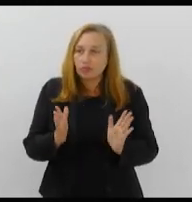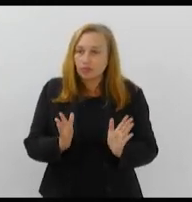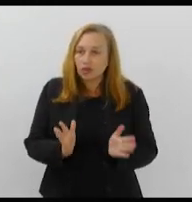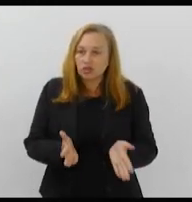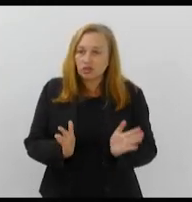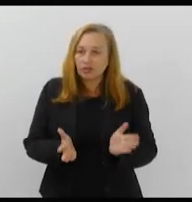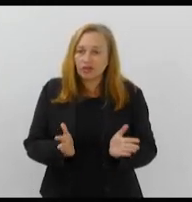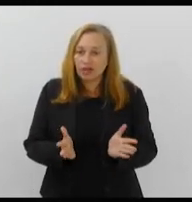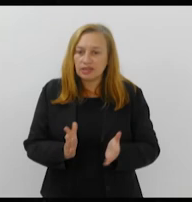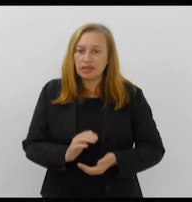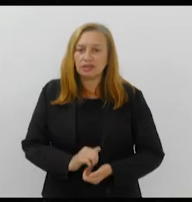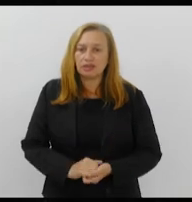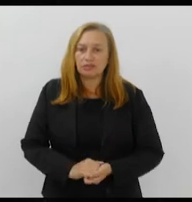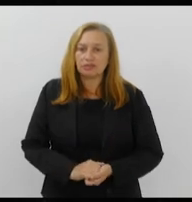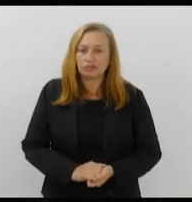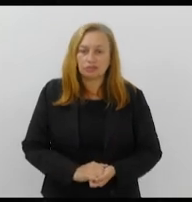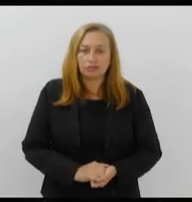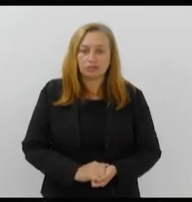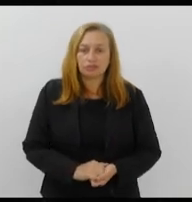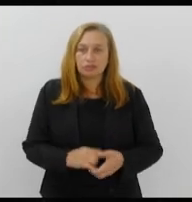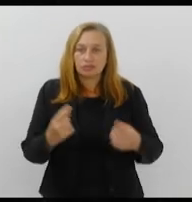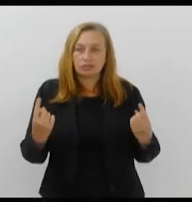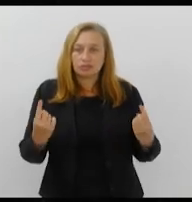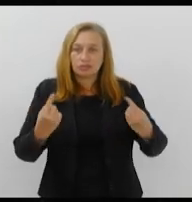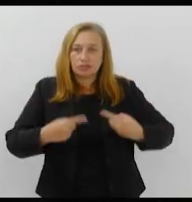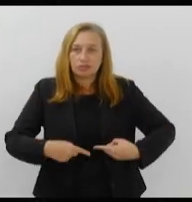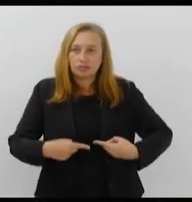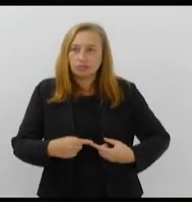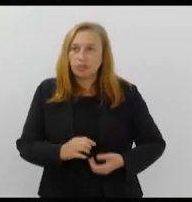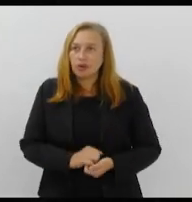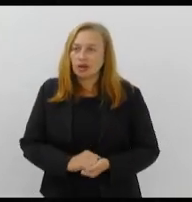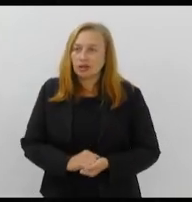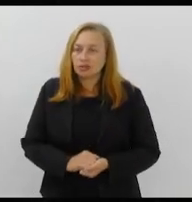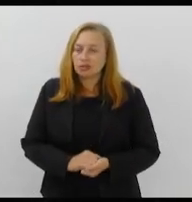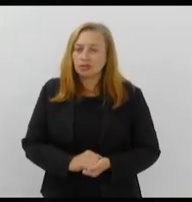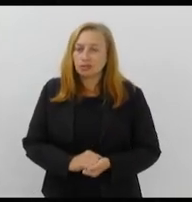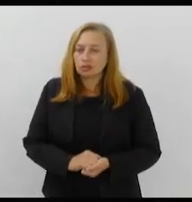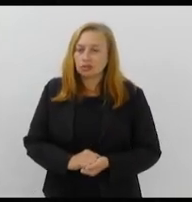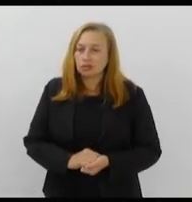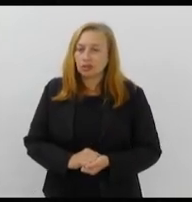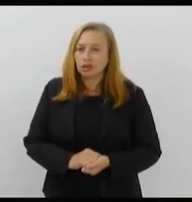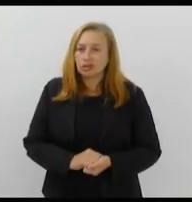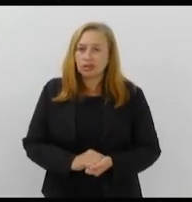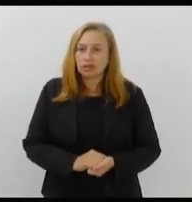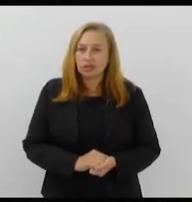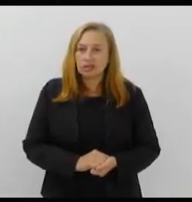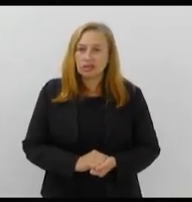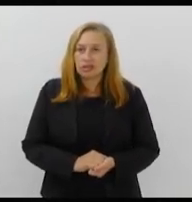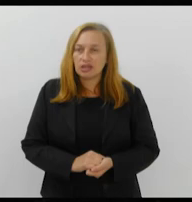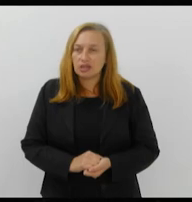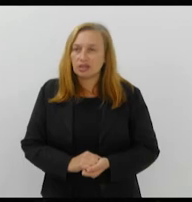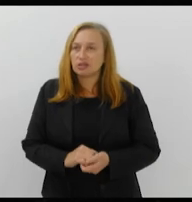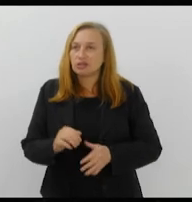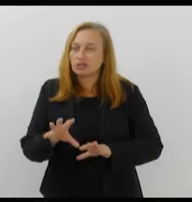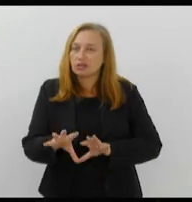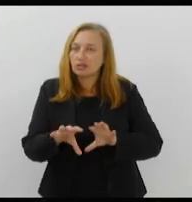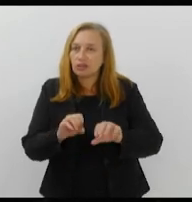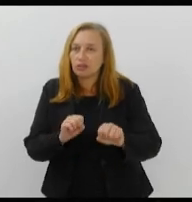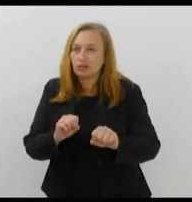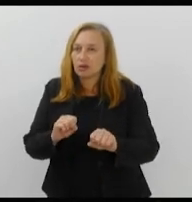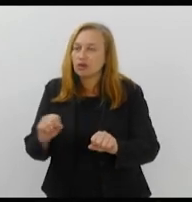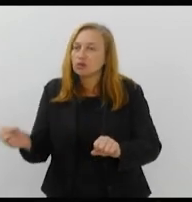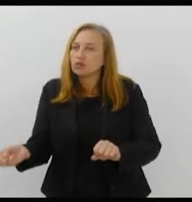brasileira. É um desafio permanente, cotidiano, formar as novas